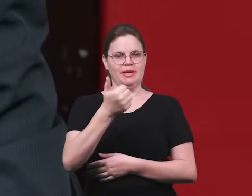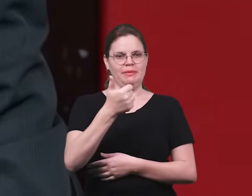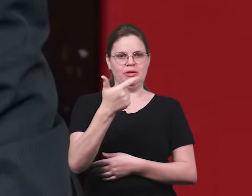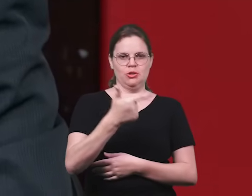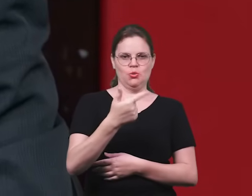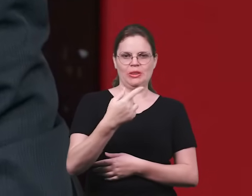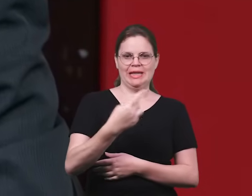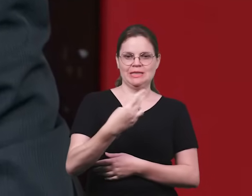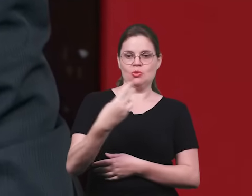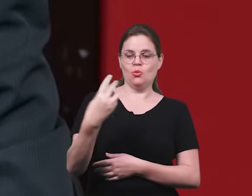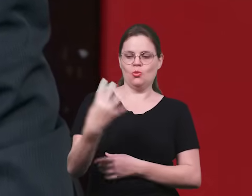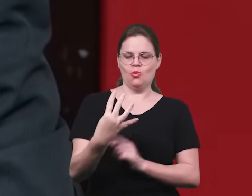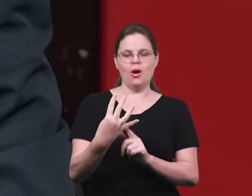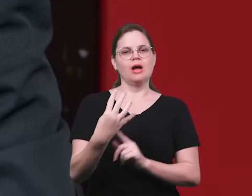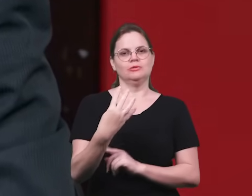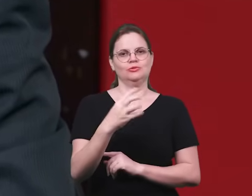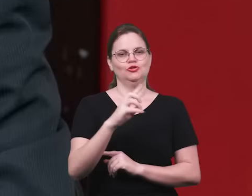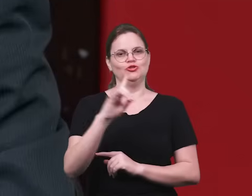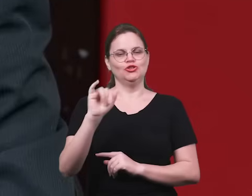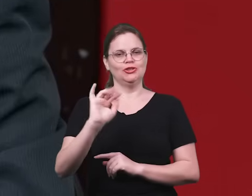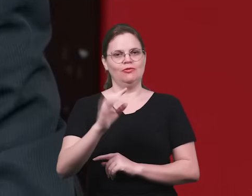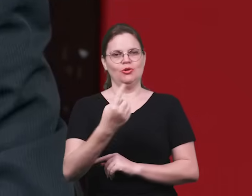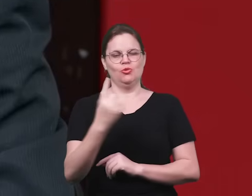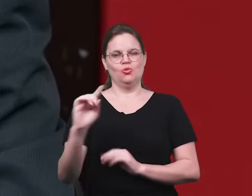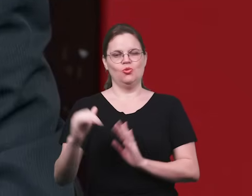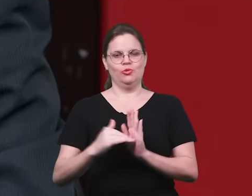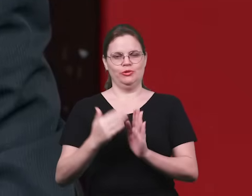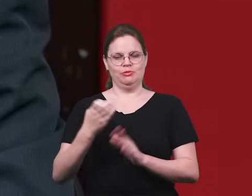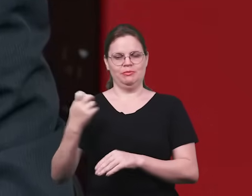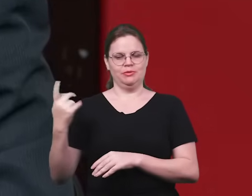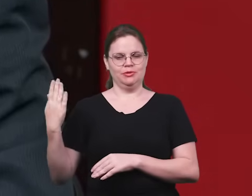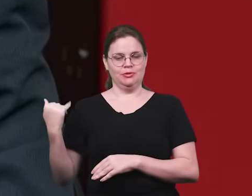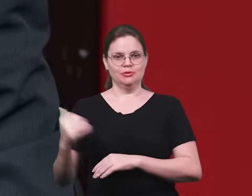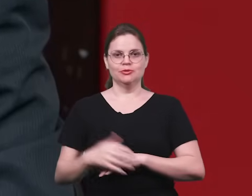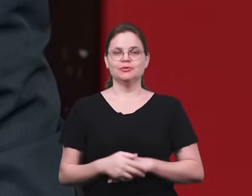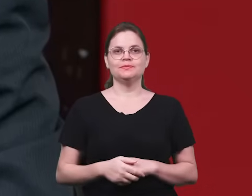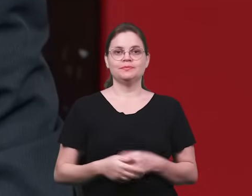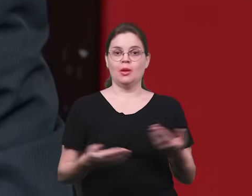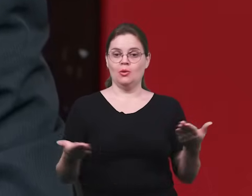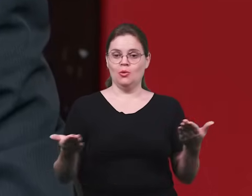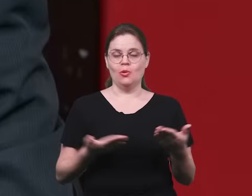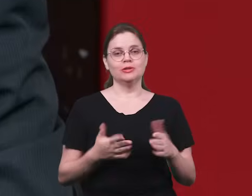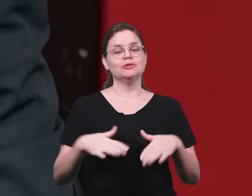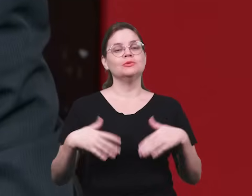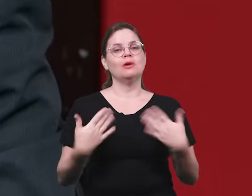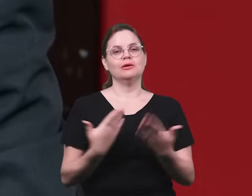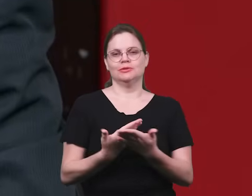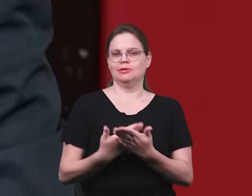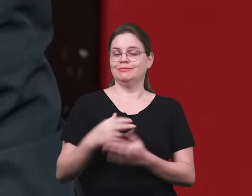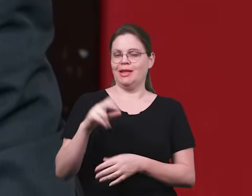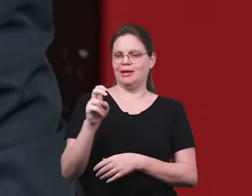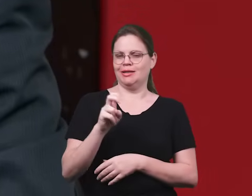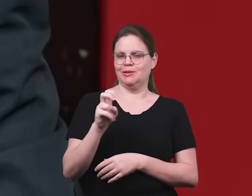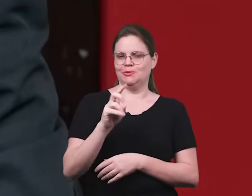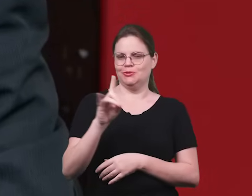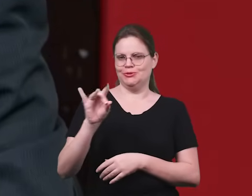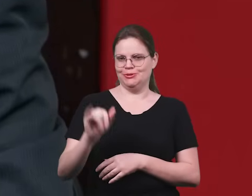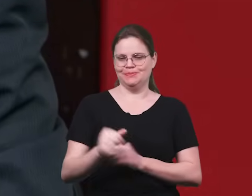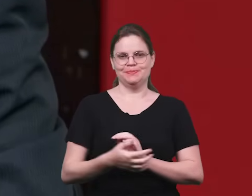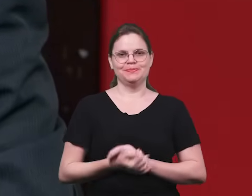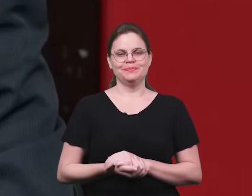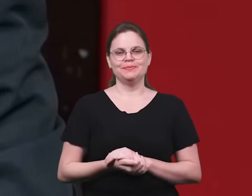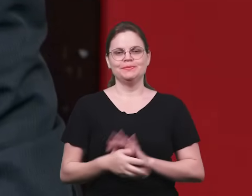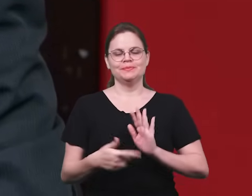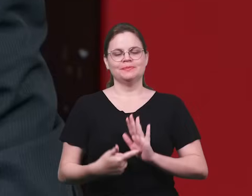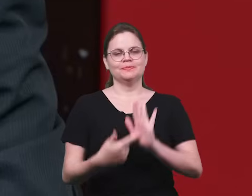último programa sobre o quarto dia da criação. Chegamos agora, neste episódio de hoje, no quinto dia,